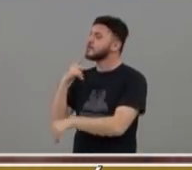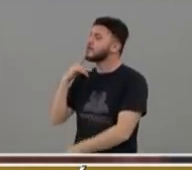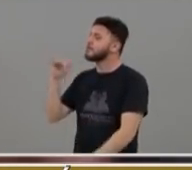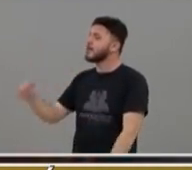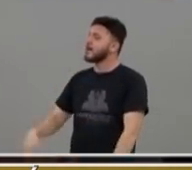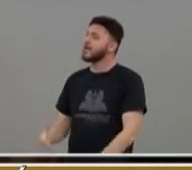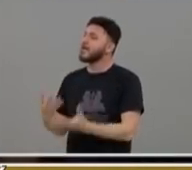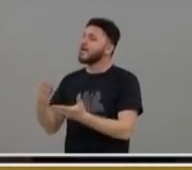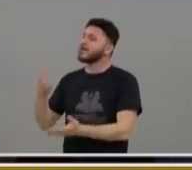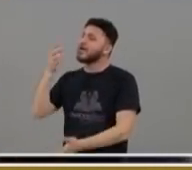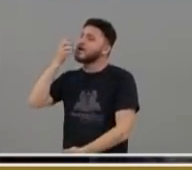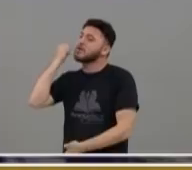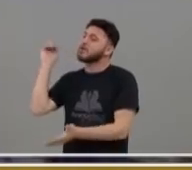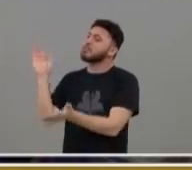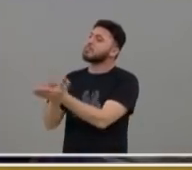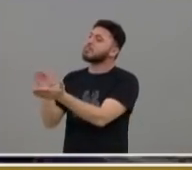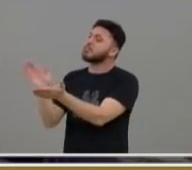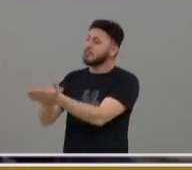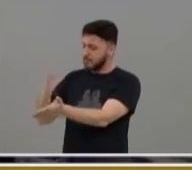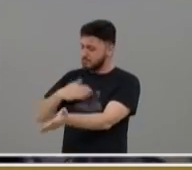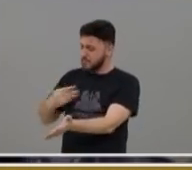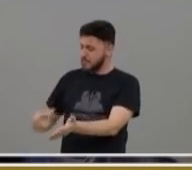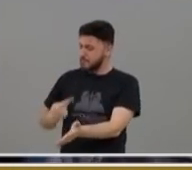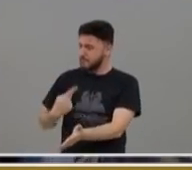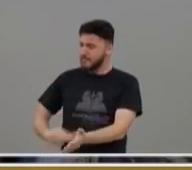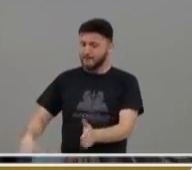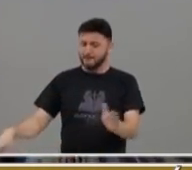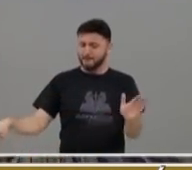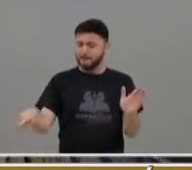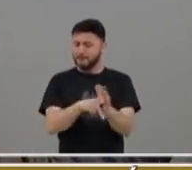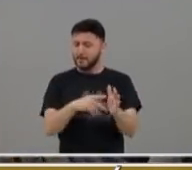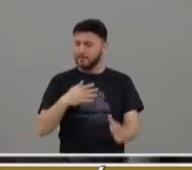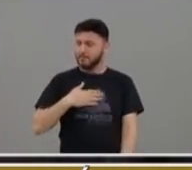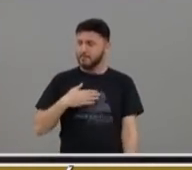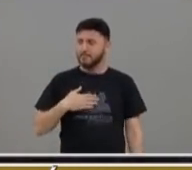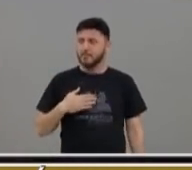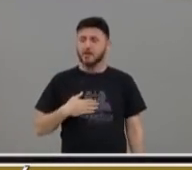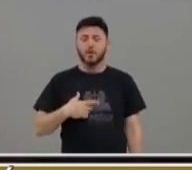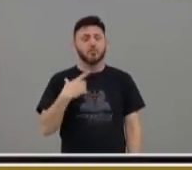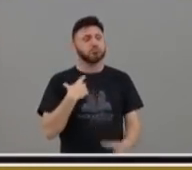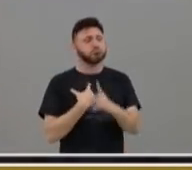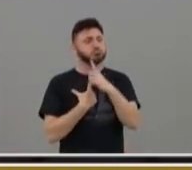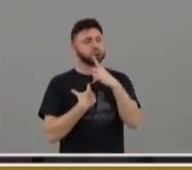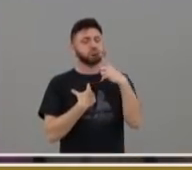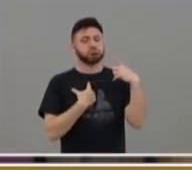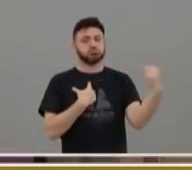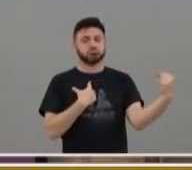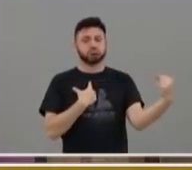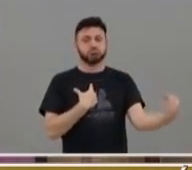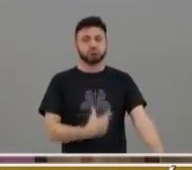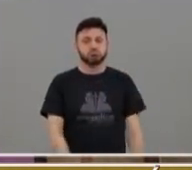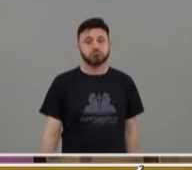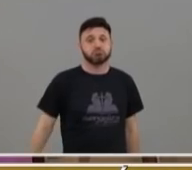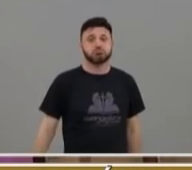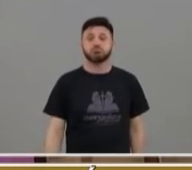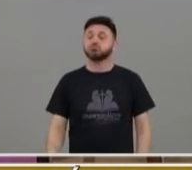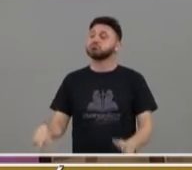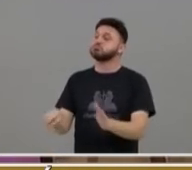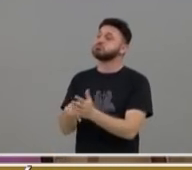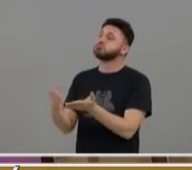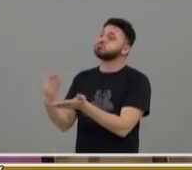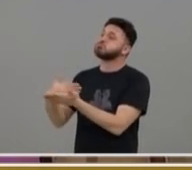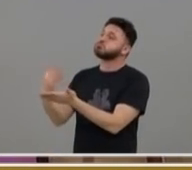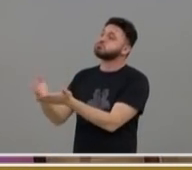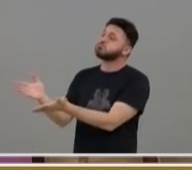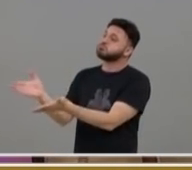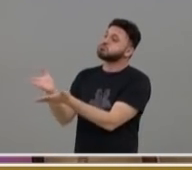fui embora, disse ao Pai: dá-me o que é meu, dá-me